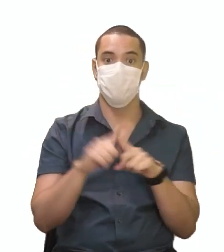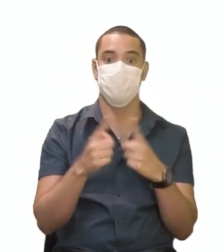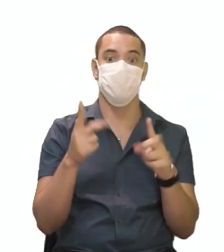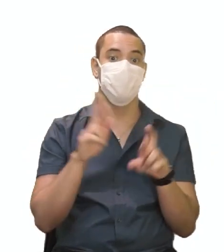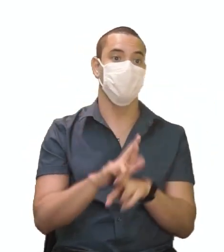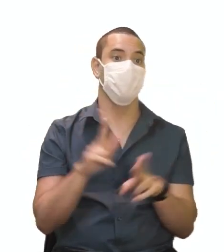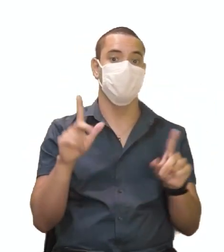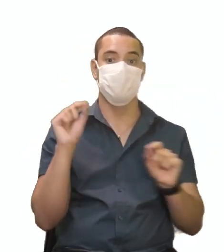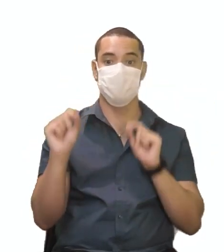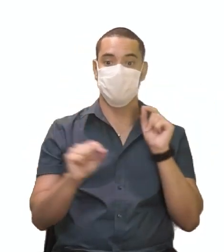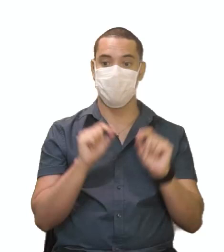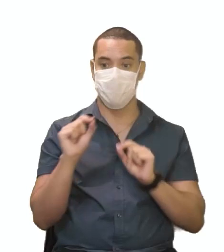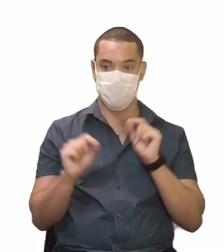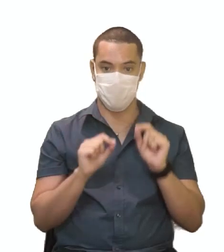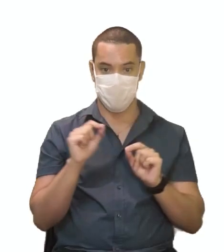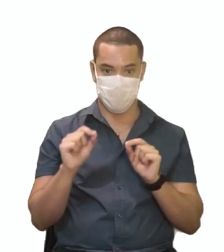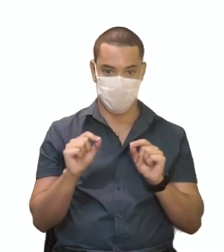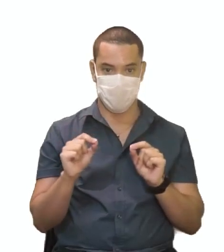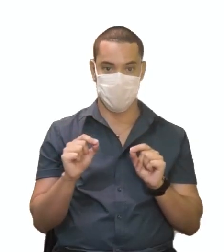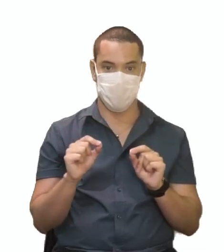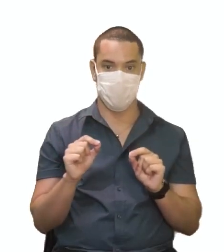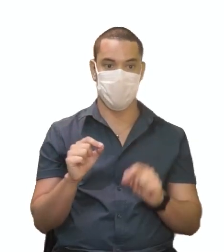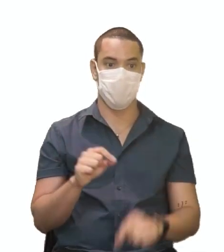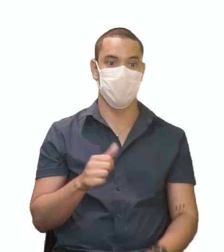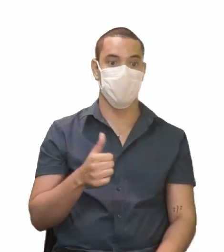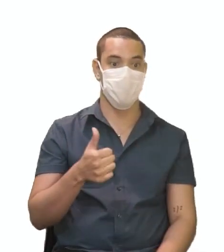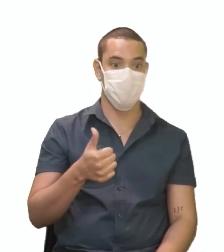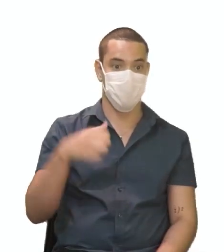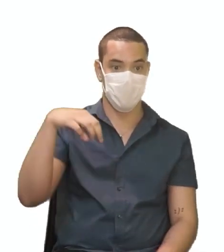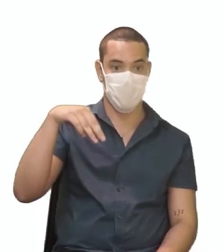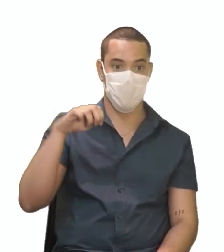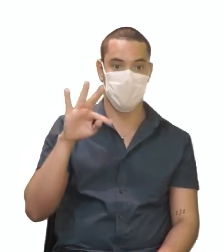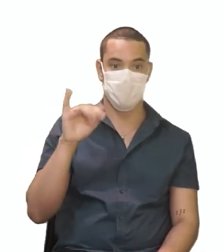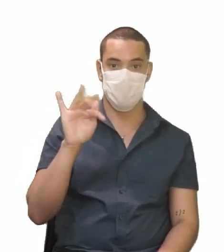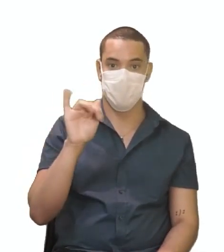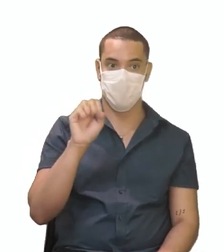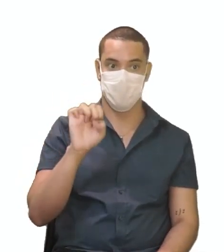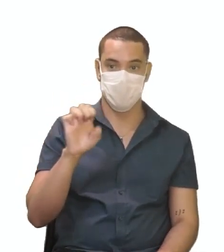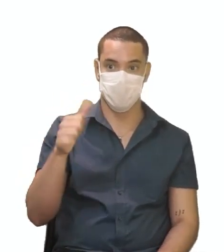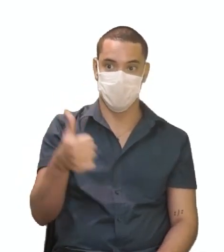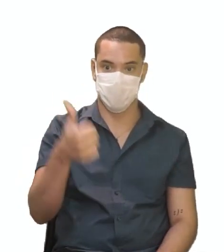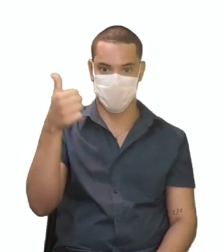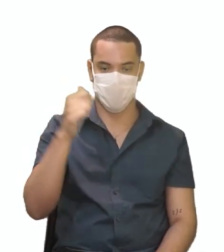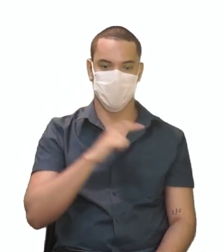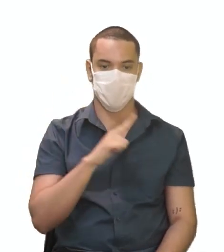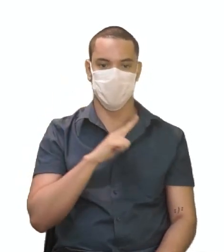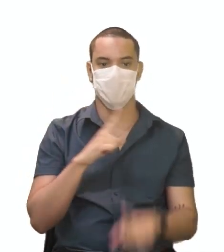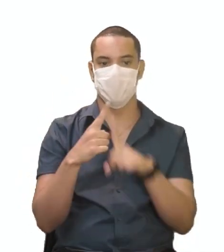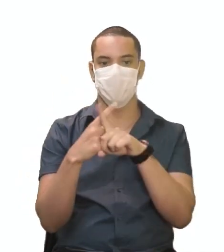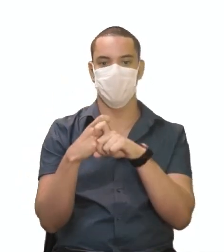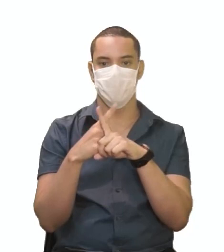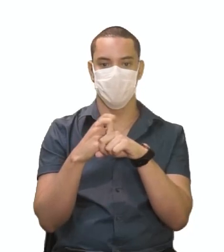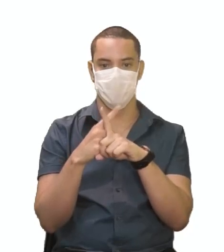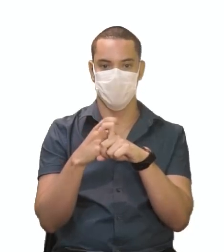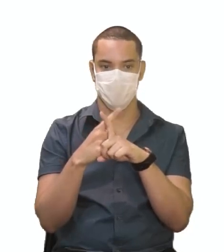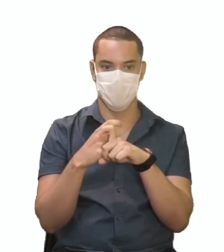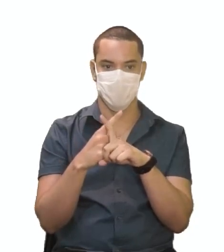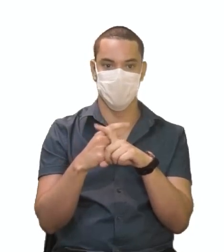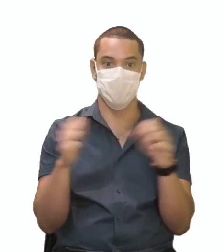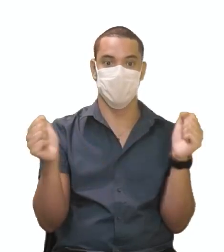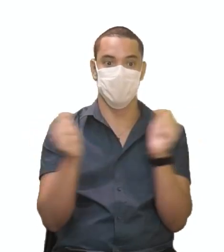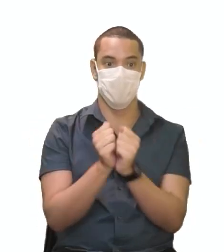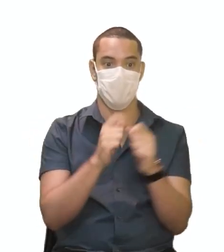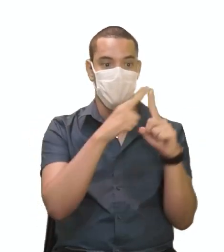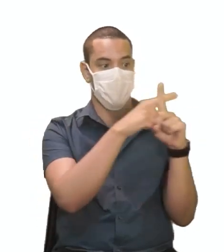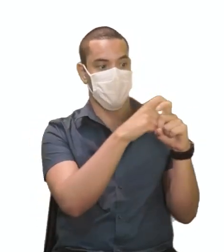vai diferenciar aqui, professora? Na metáfase 1, eu vou ter esses cromossomos homólogos pareadinhos,